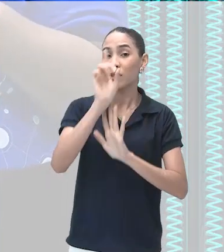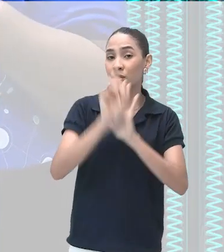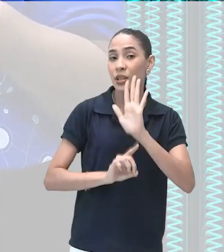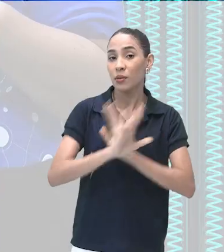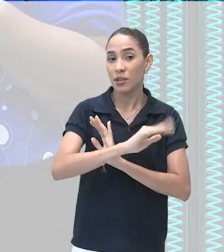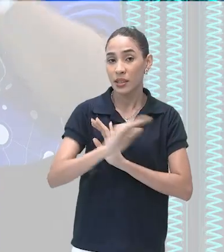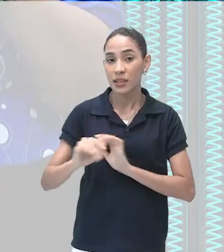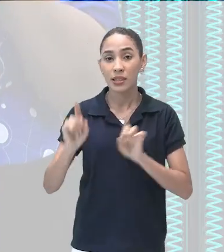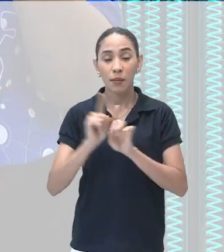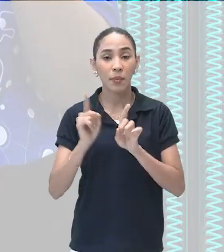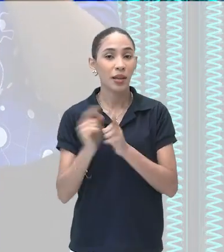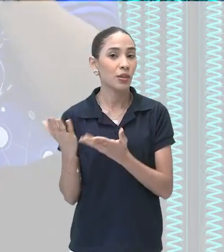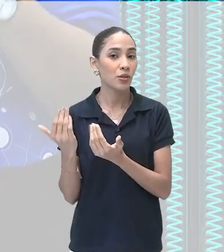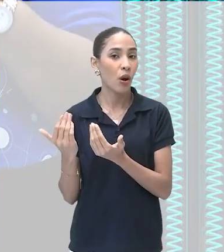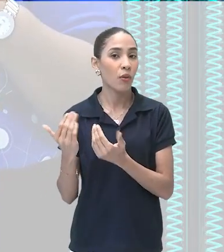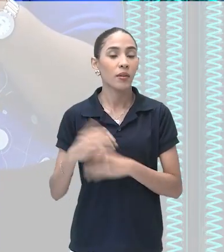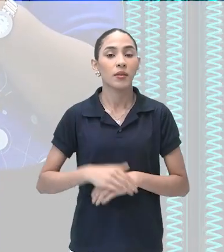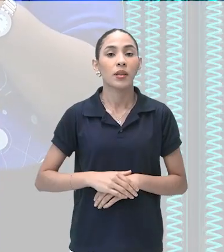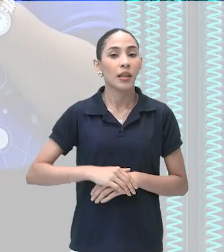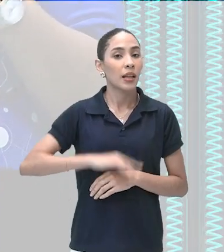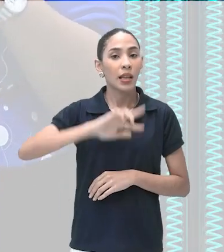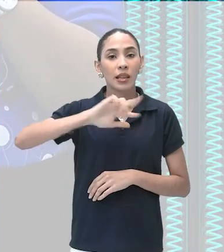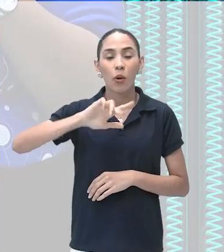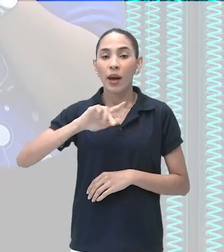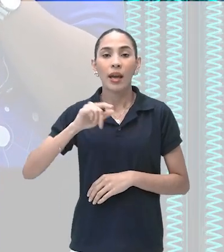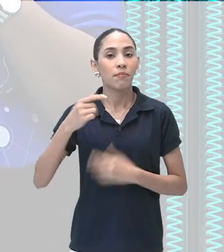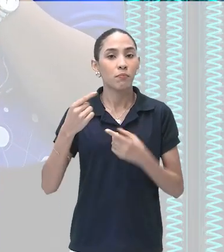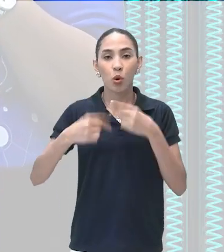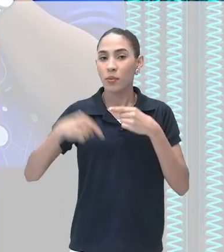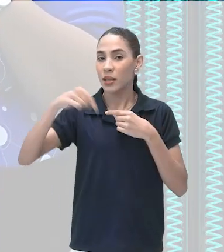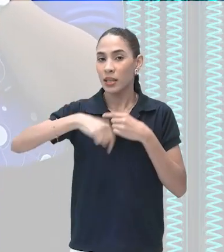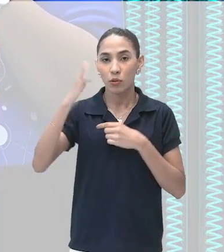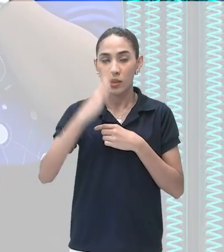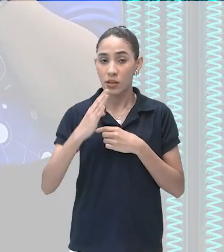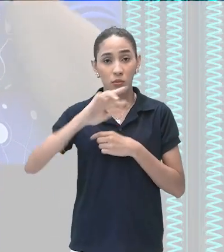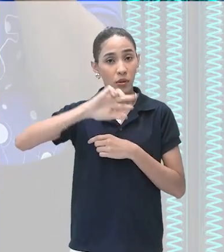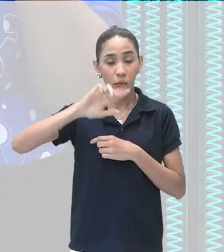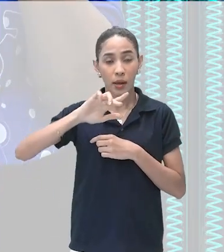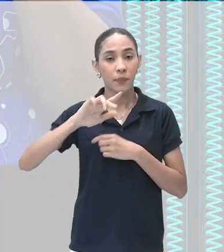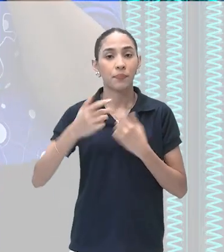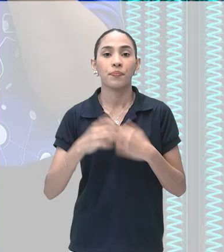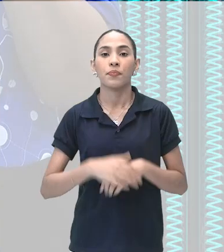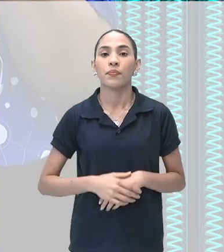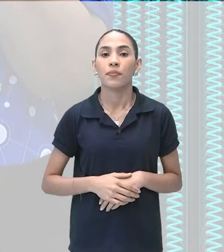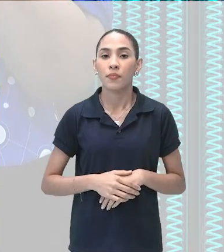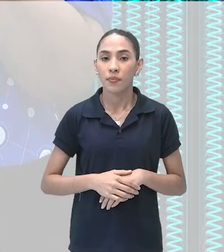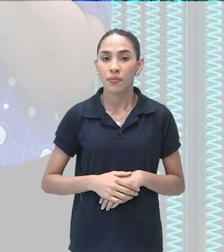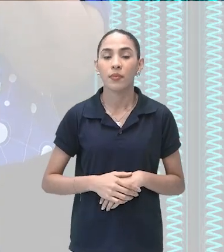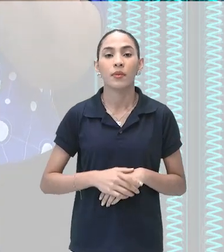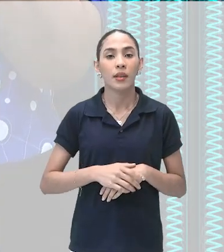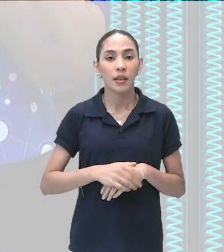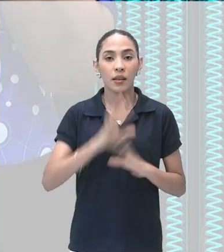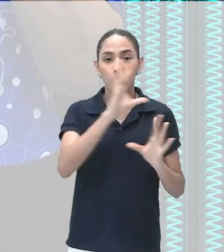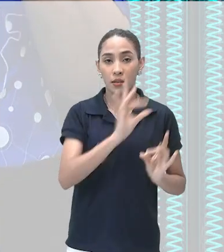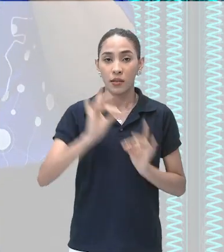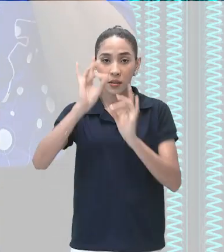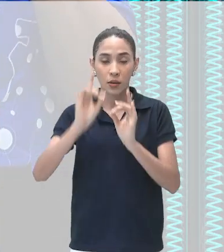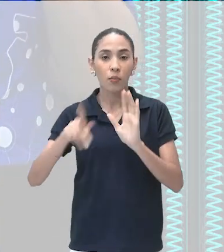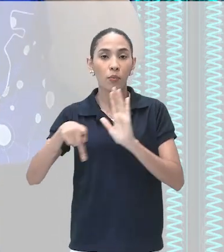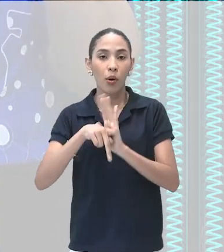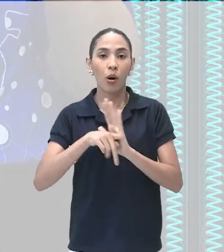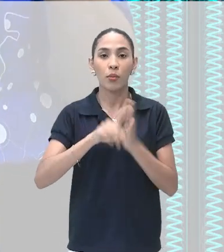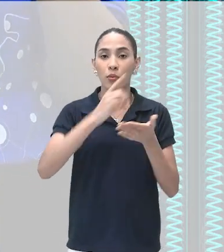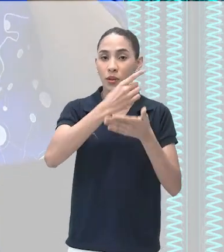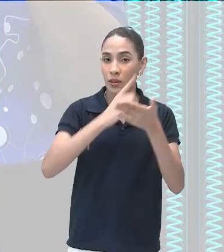da criança e do adolescente que não é restrita ao Brasil. Este texto que nós acabamos de acompanhar é extraído da